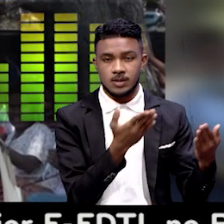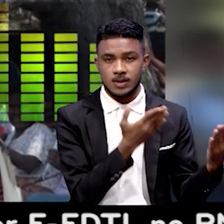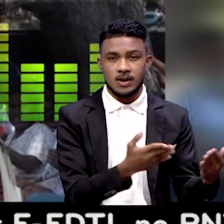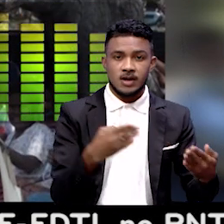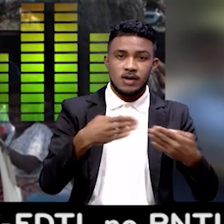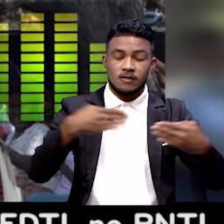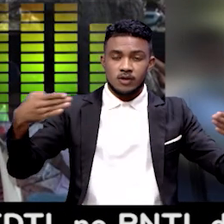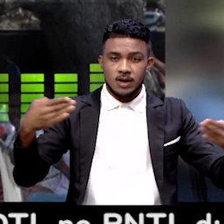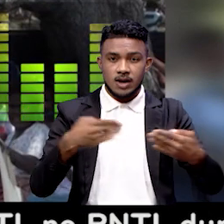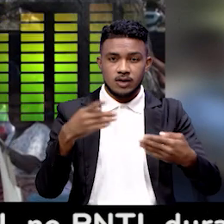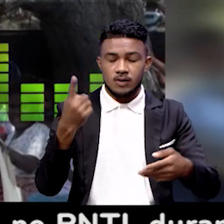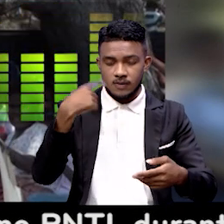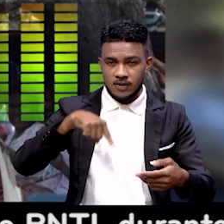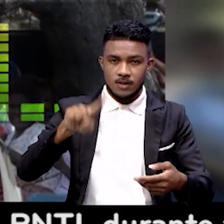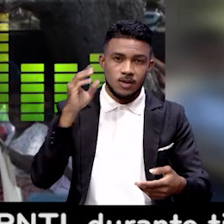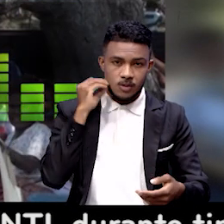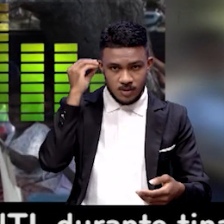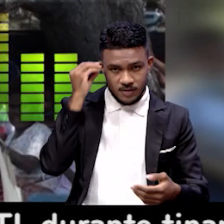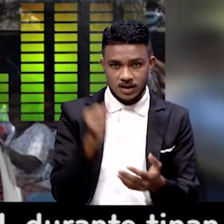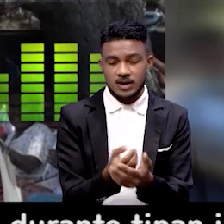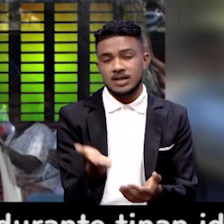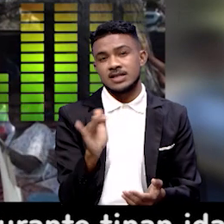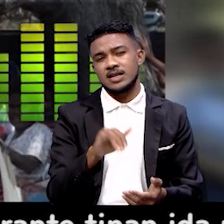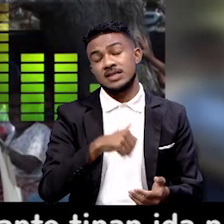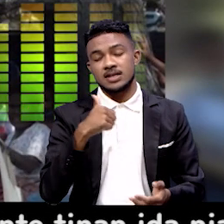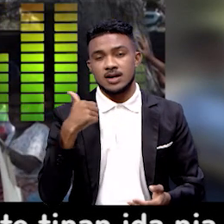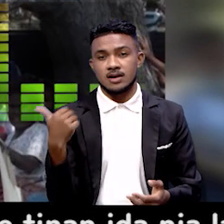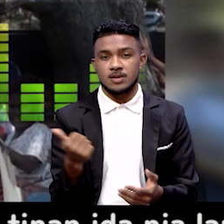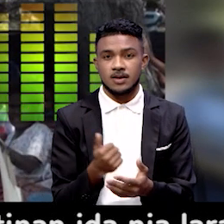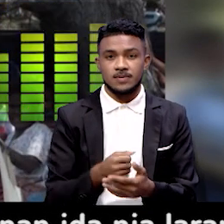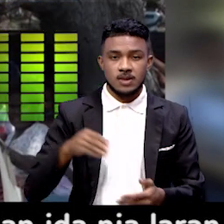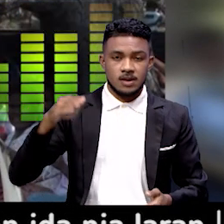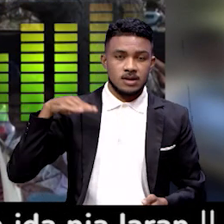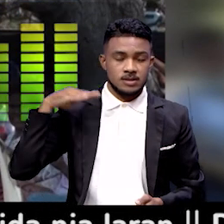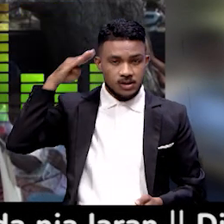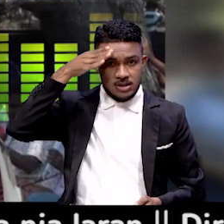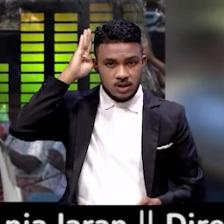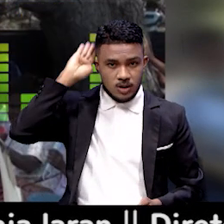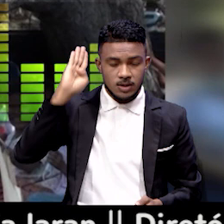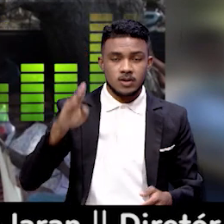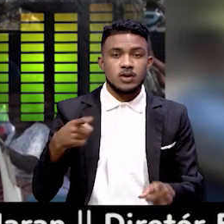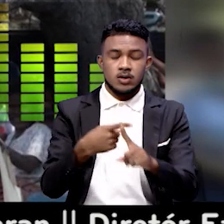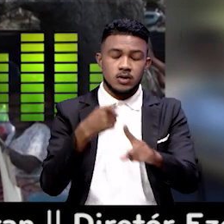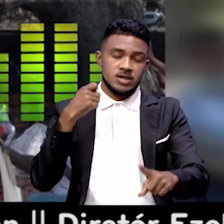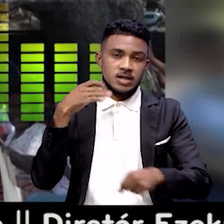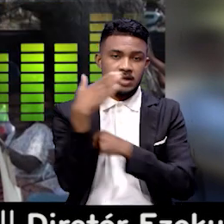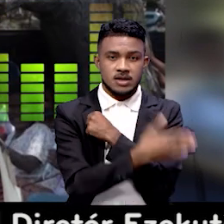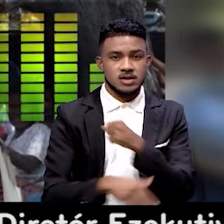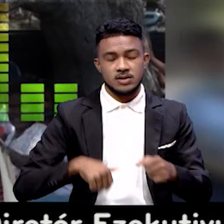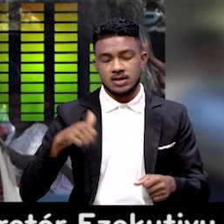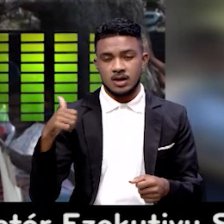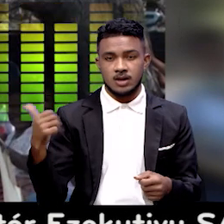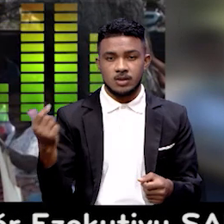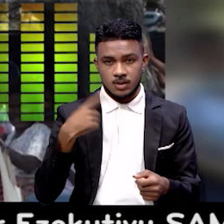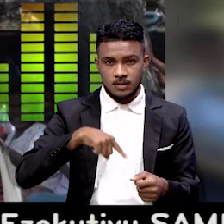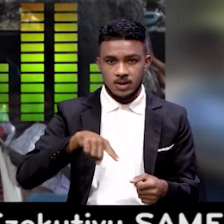agora ia na ilua maka preparado a to ya signore da be mai estrangerne tira atu tamu ba ne ba boi